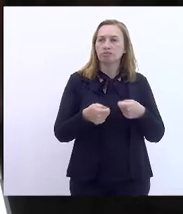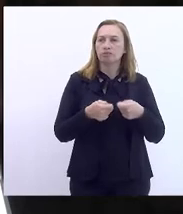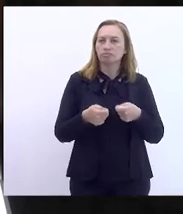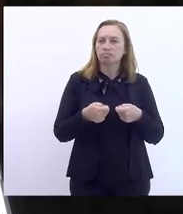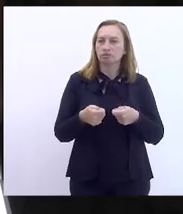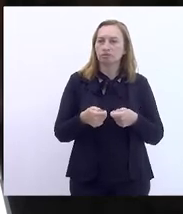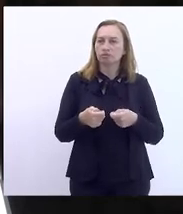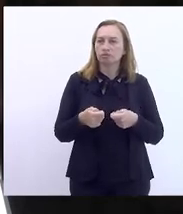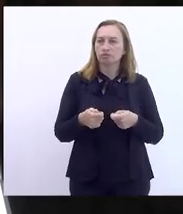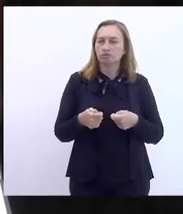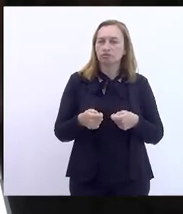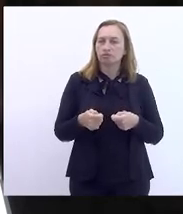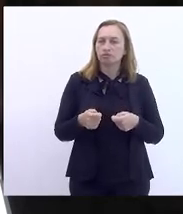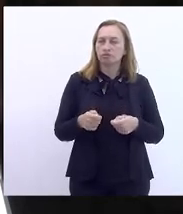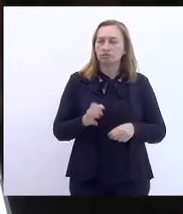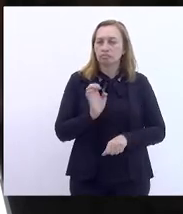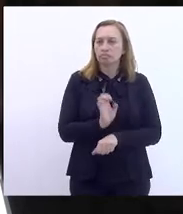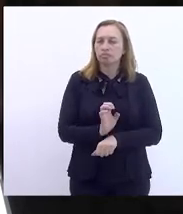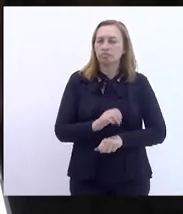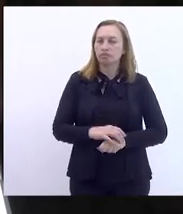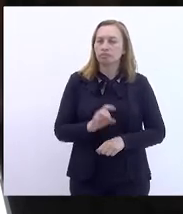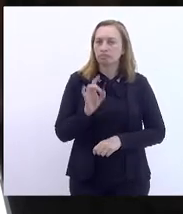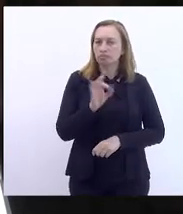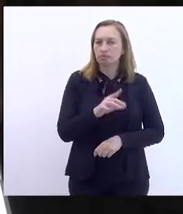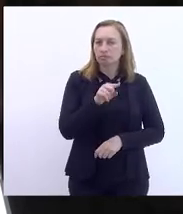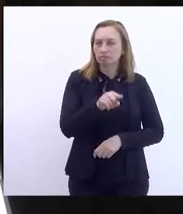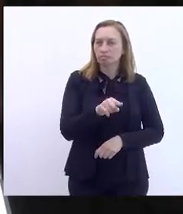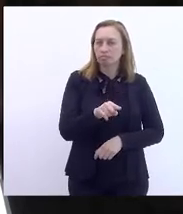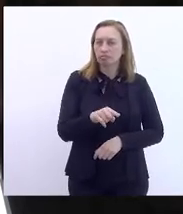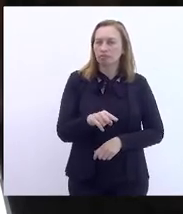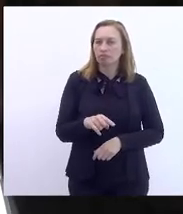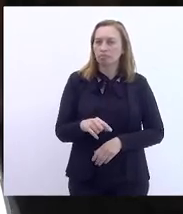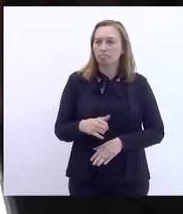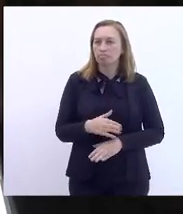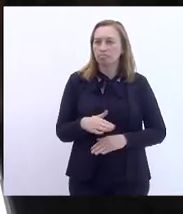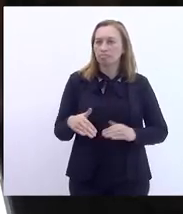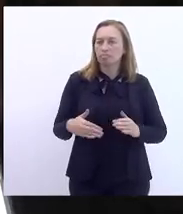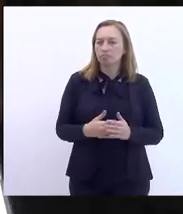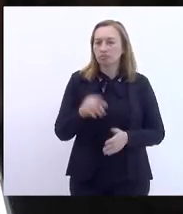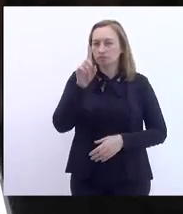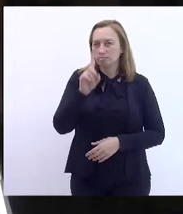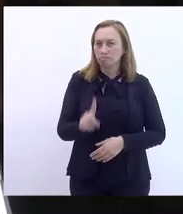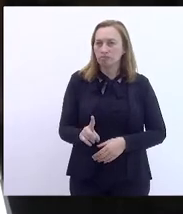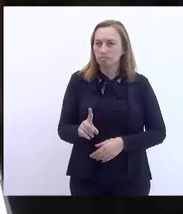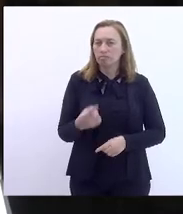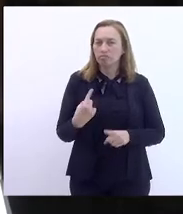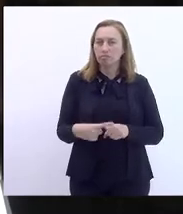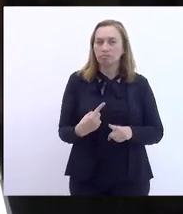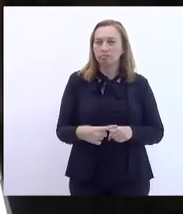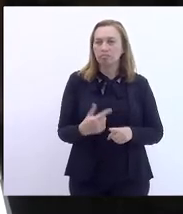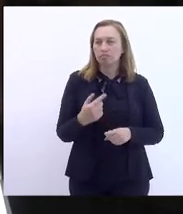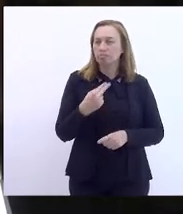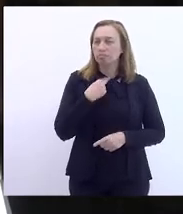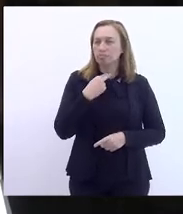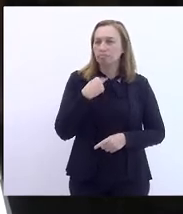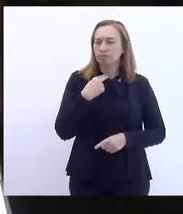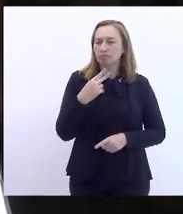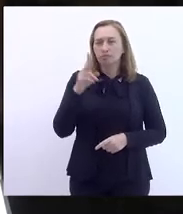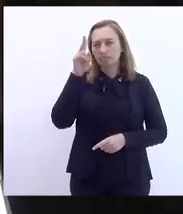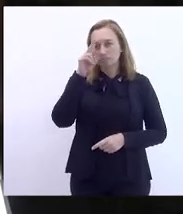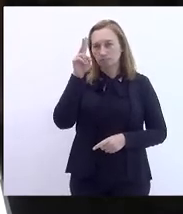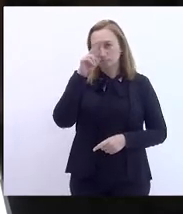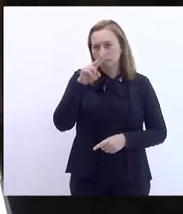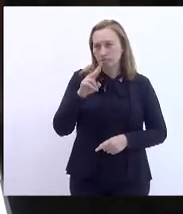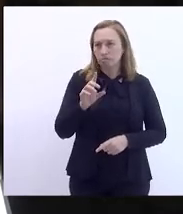das forças de estado esse último ponto pessoal atravessa todos os direitos porque a gente não pode deixar de